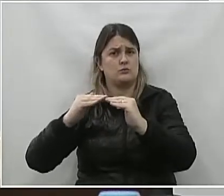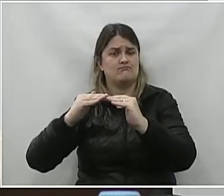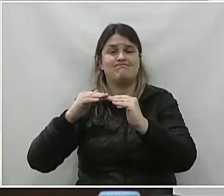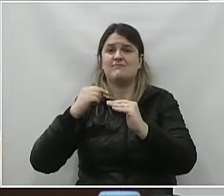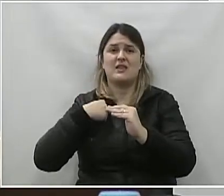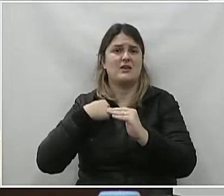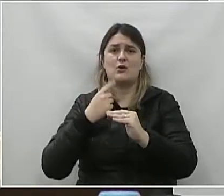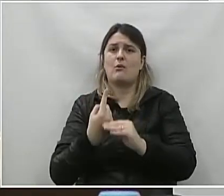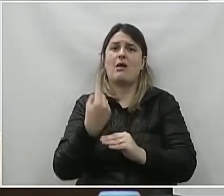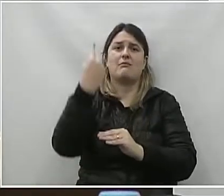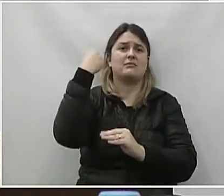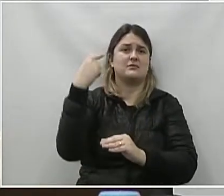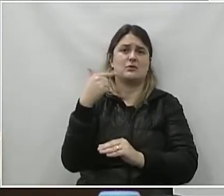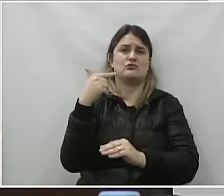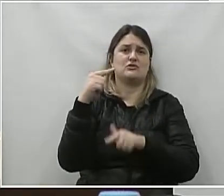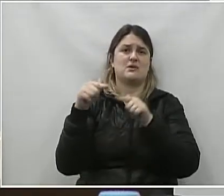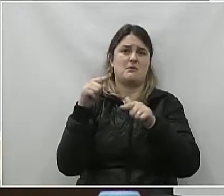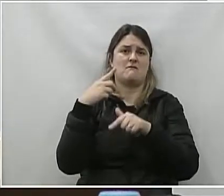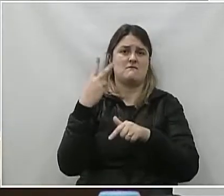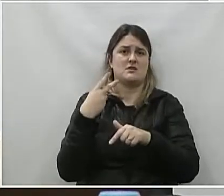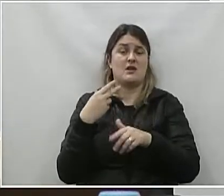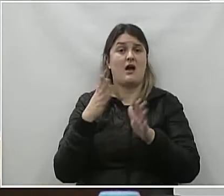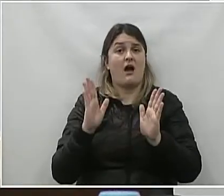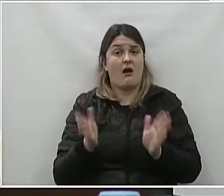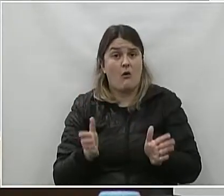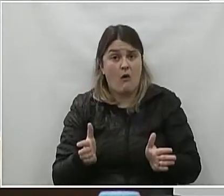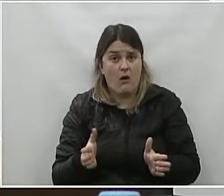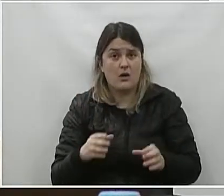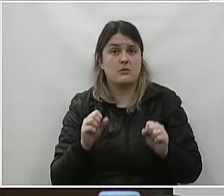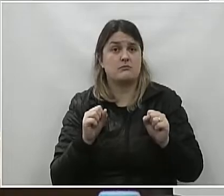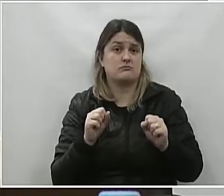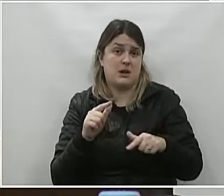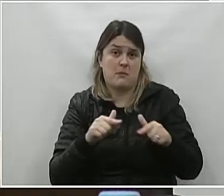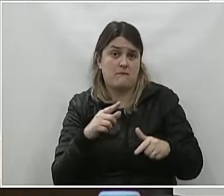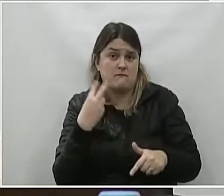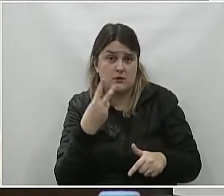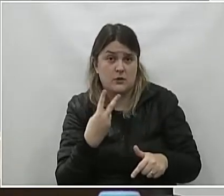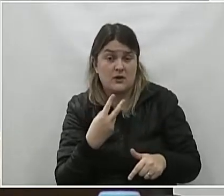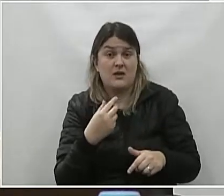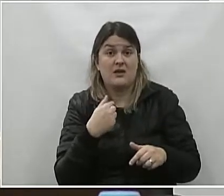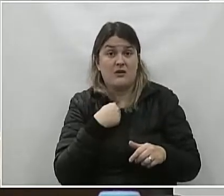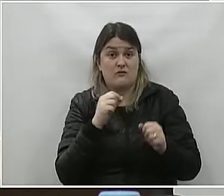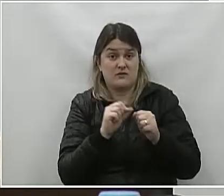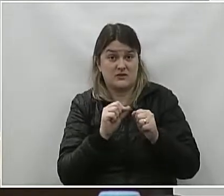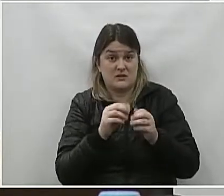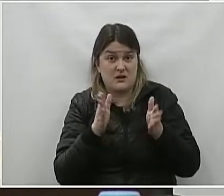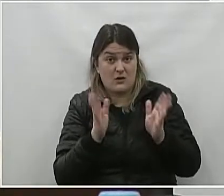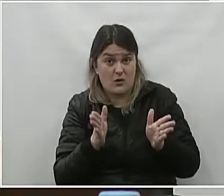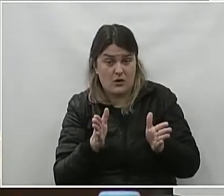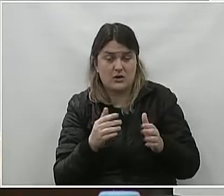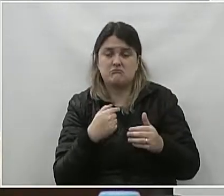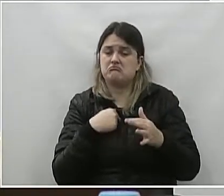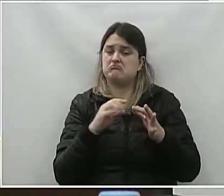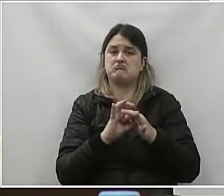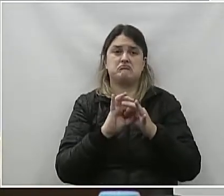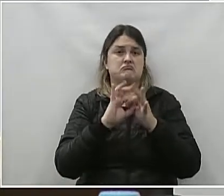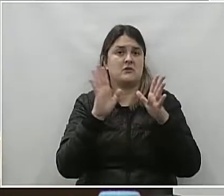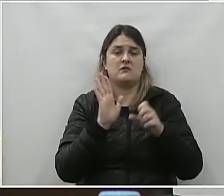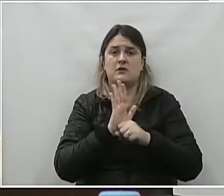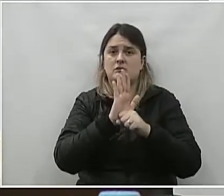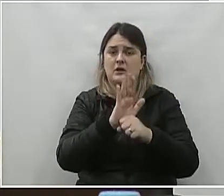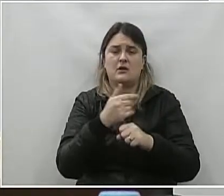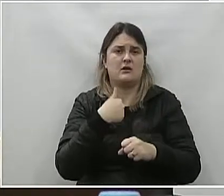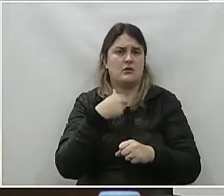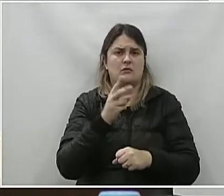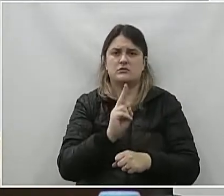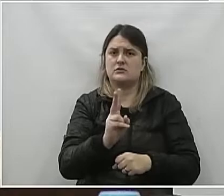não estava vereador naquele momento. Eu estou vereador agora. E o que tiver ao meu alcance, eu estou à disposição, como sempre me